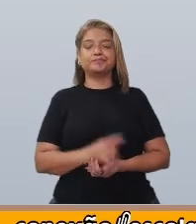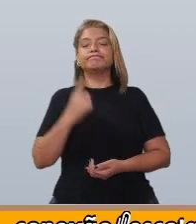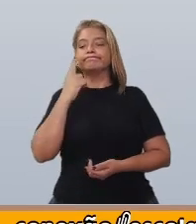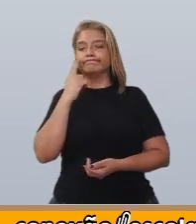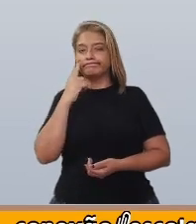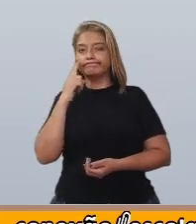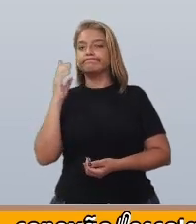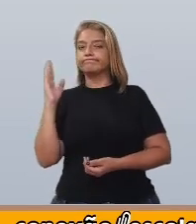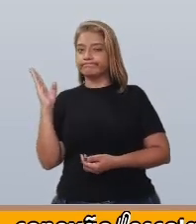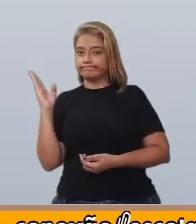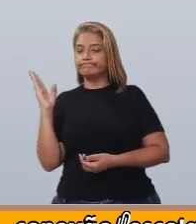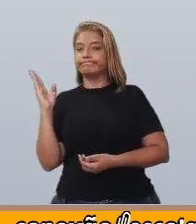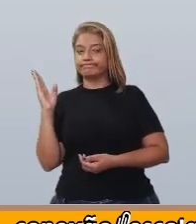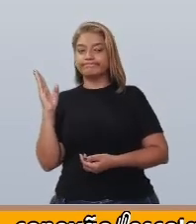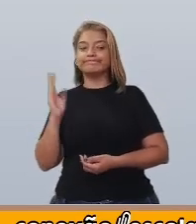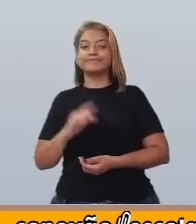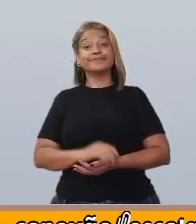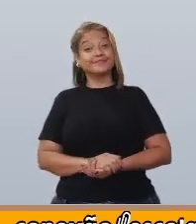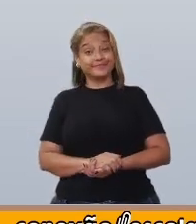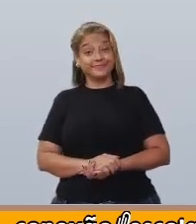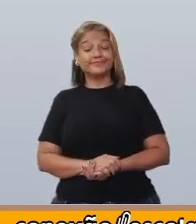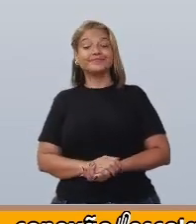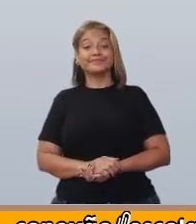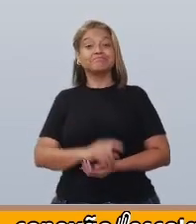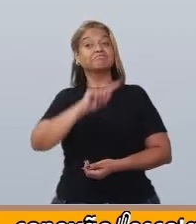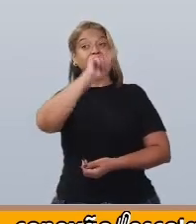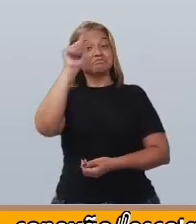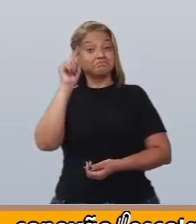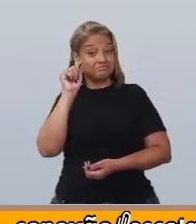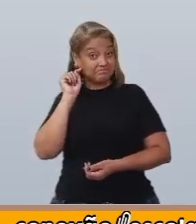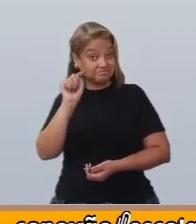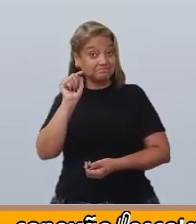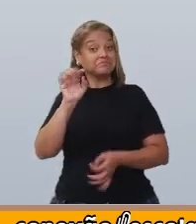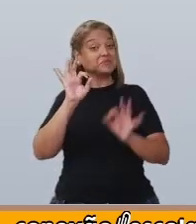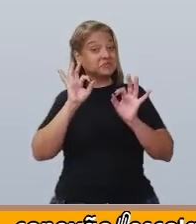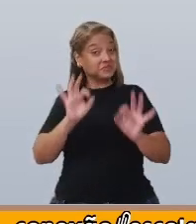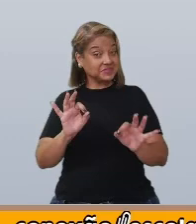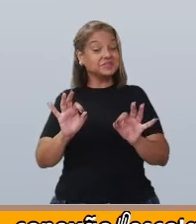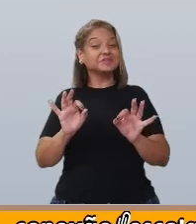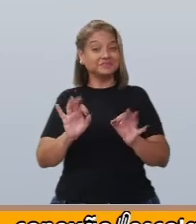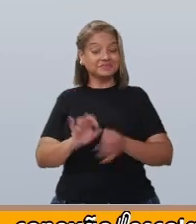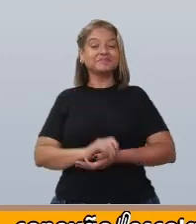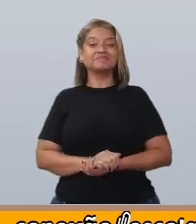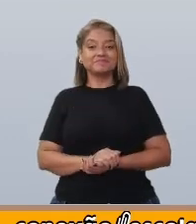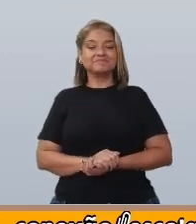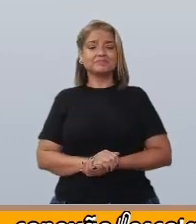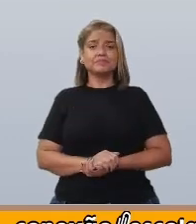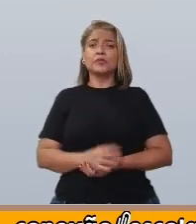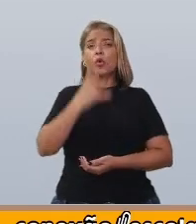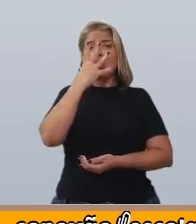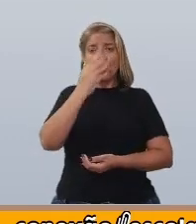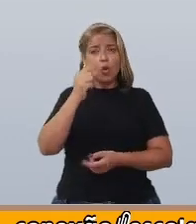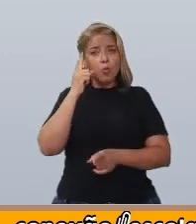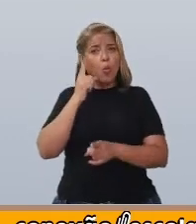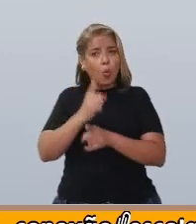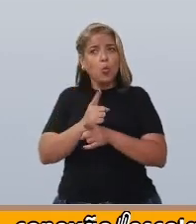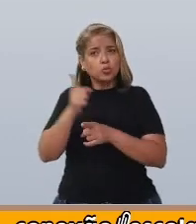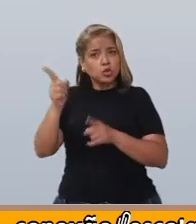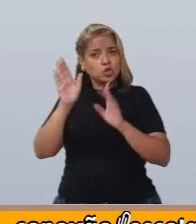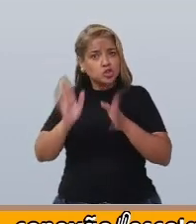Olha só. Vamos ver? Ponto de interrogação. O lobo encontrou os